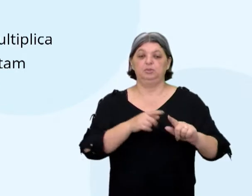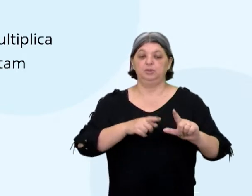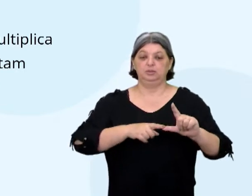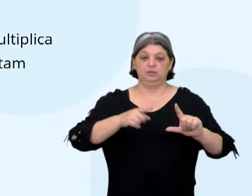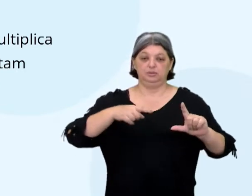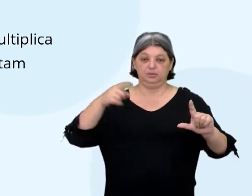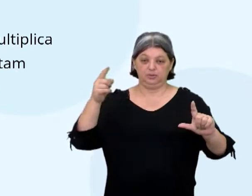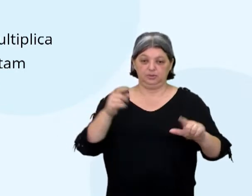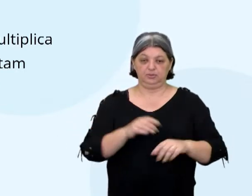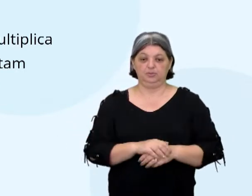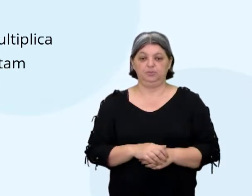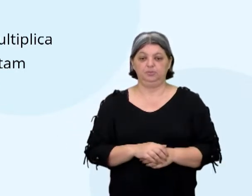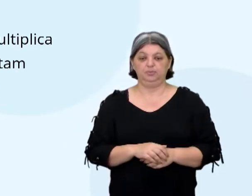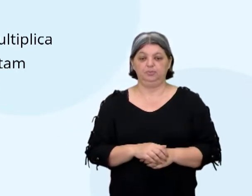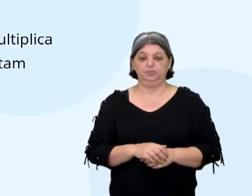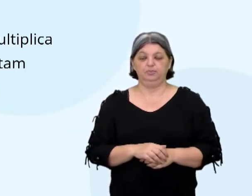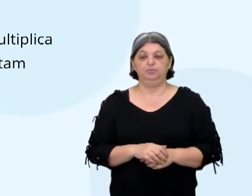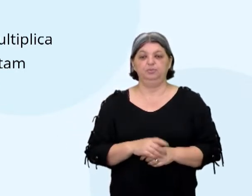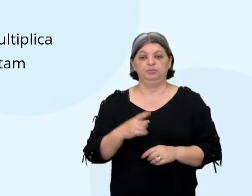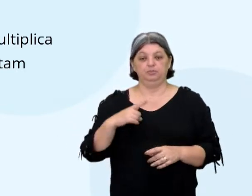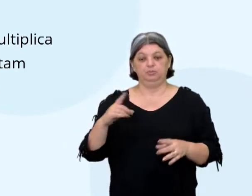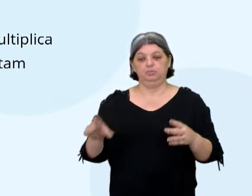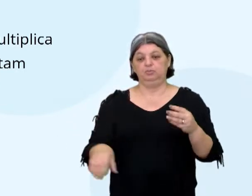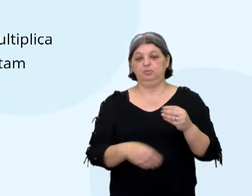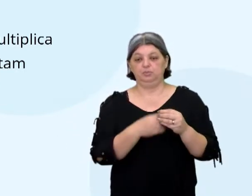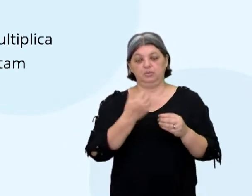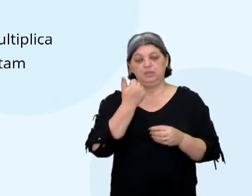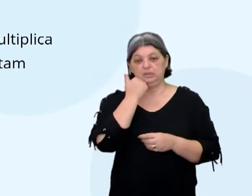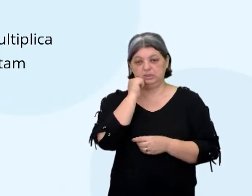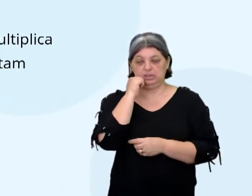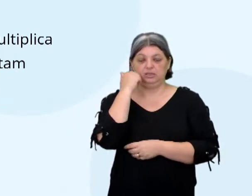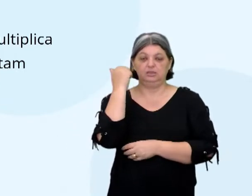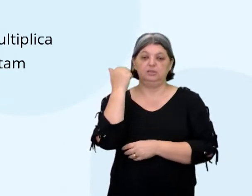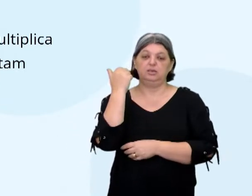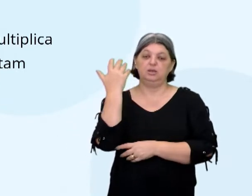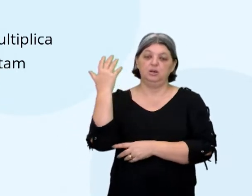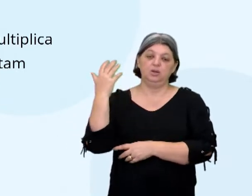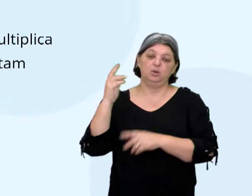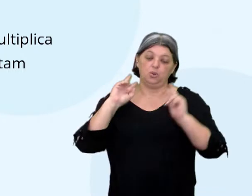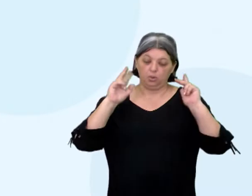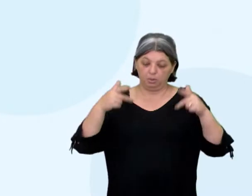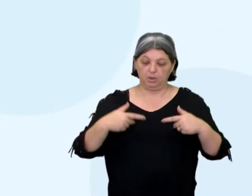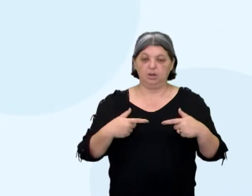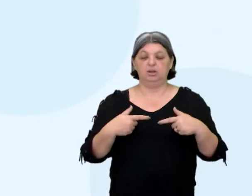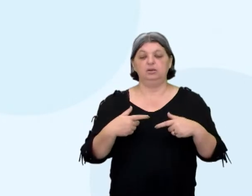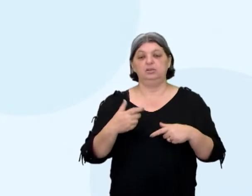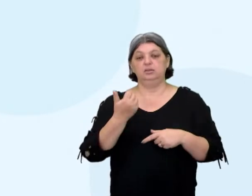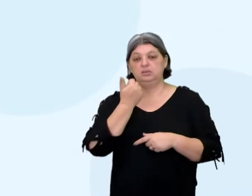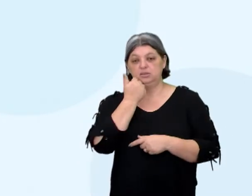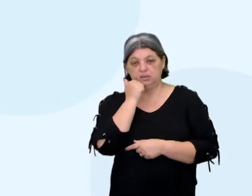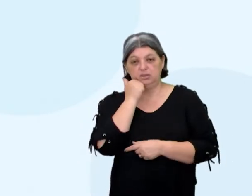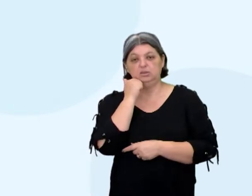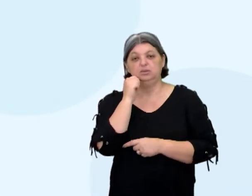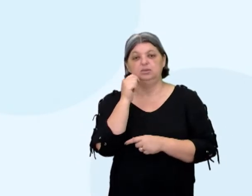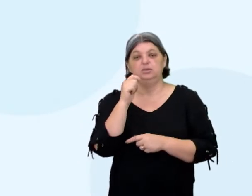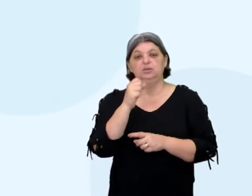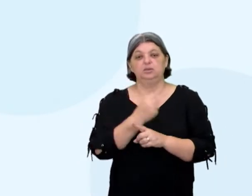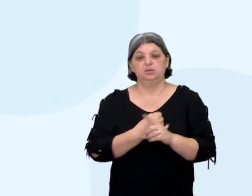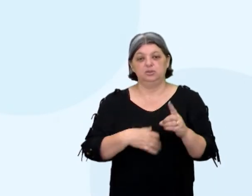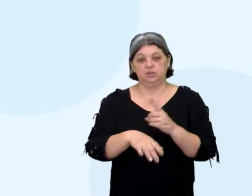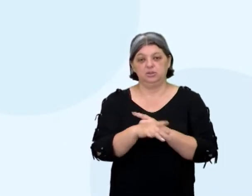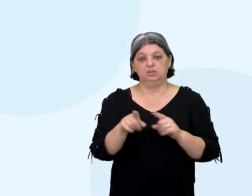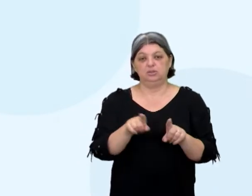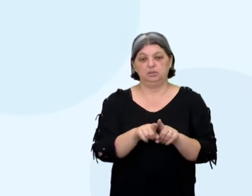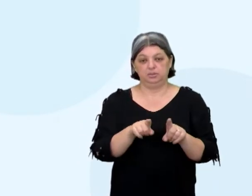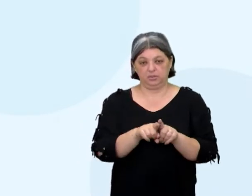índices. Integradamente aí temos as áreas de ciências humanas e sociais aplicadas, e matemática e suas tecnologias.